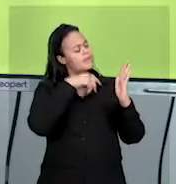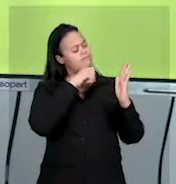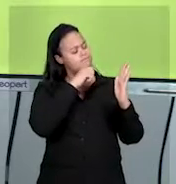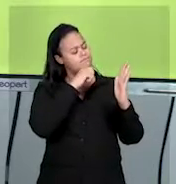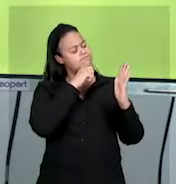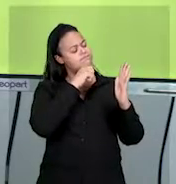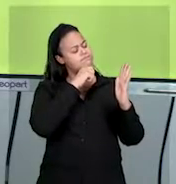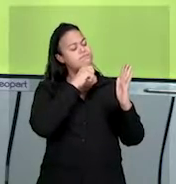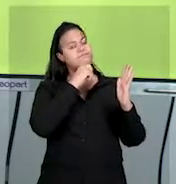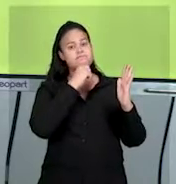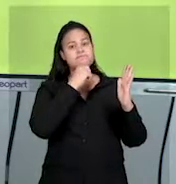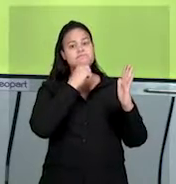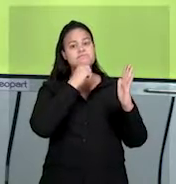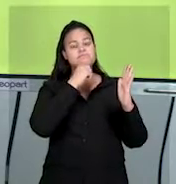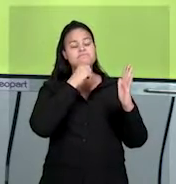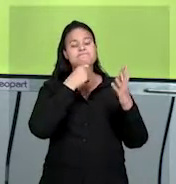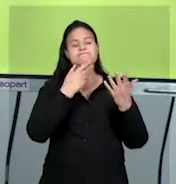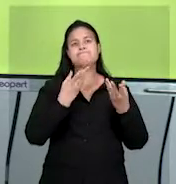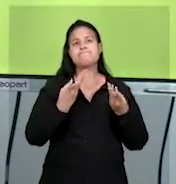você pega um